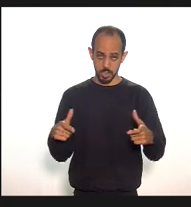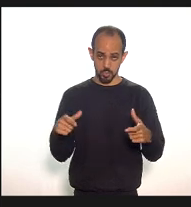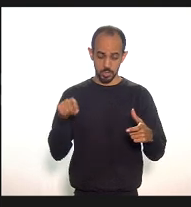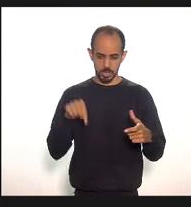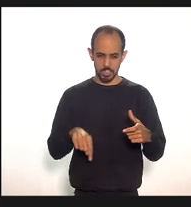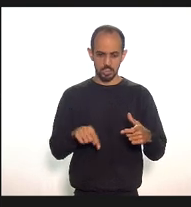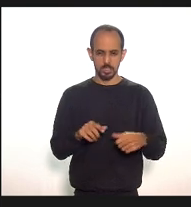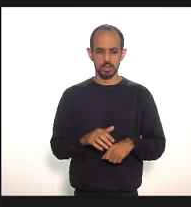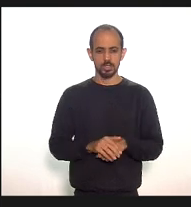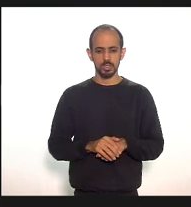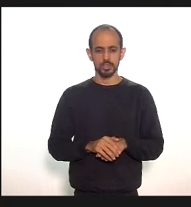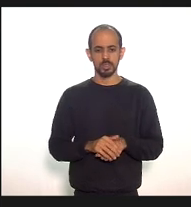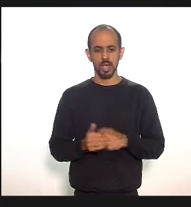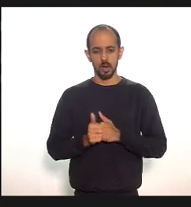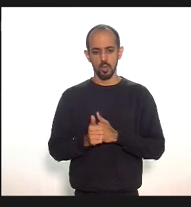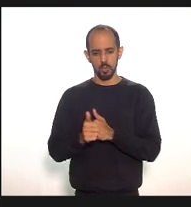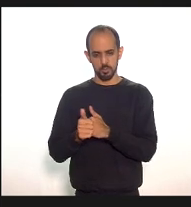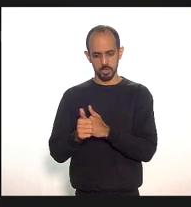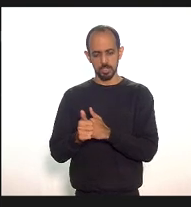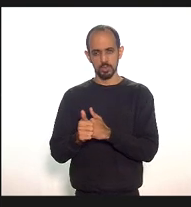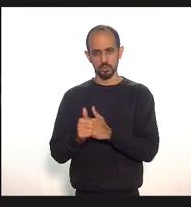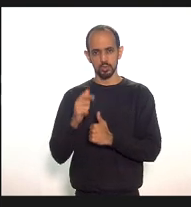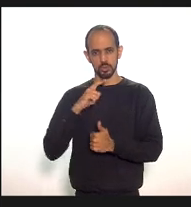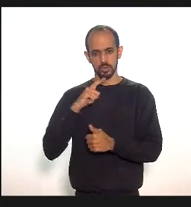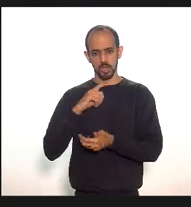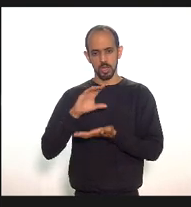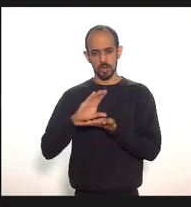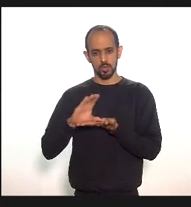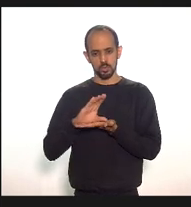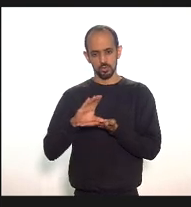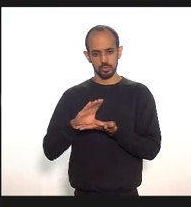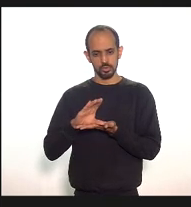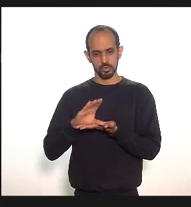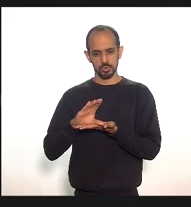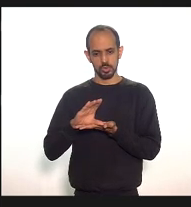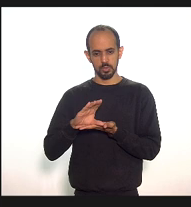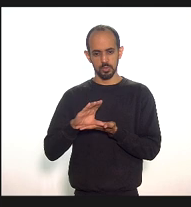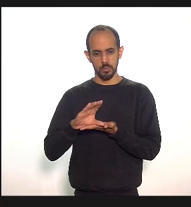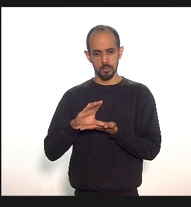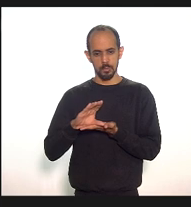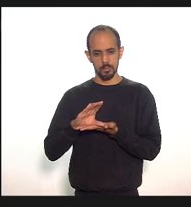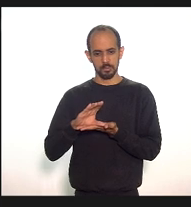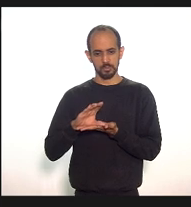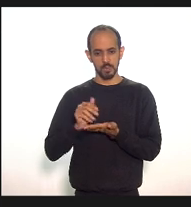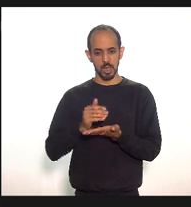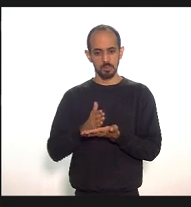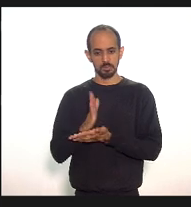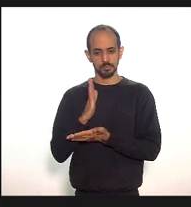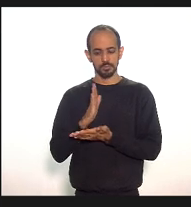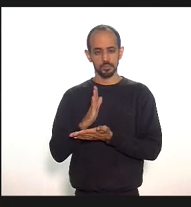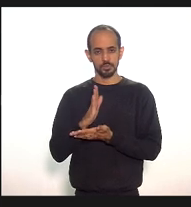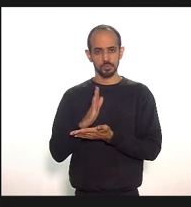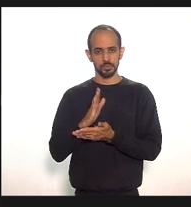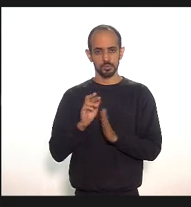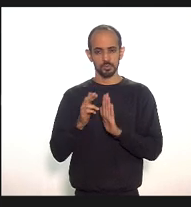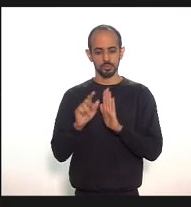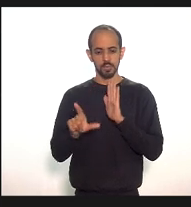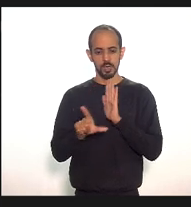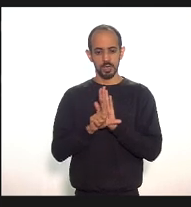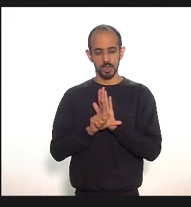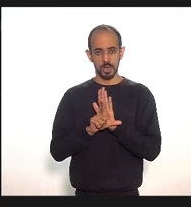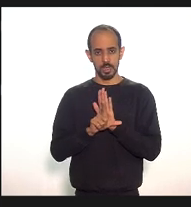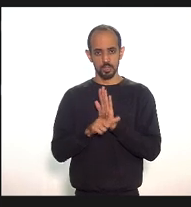seguindo o que tá na Constituição no Regimento Interno aprovamos uma legislação